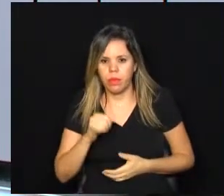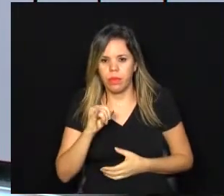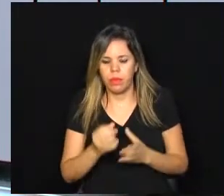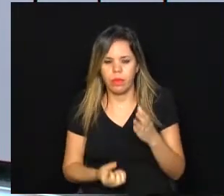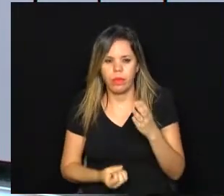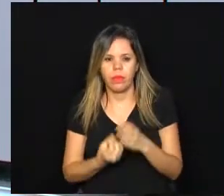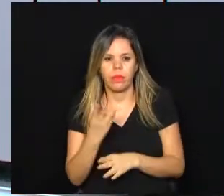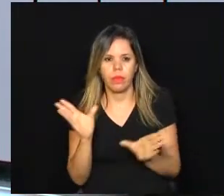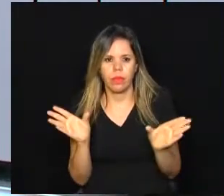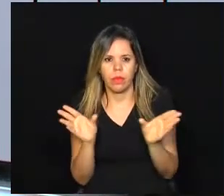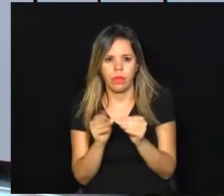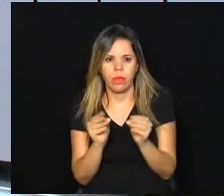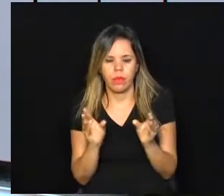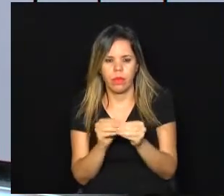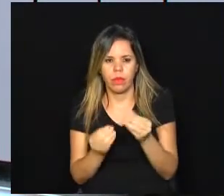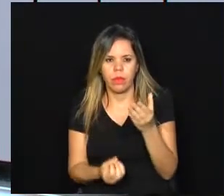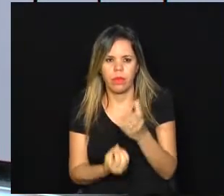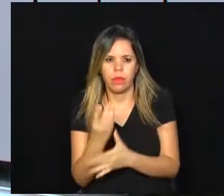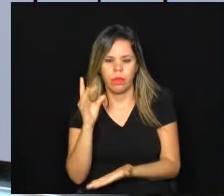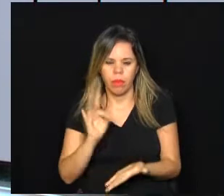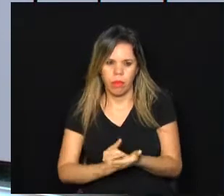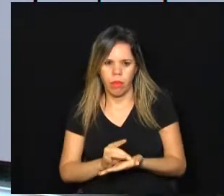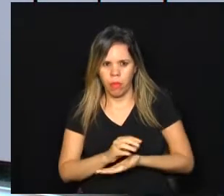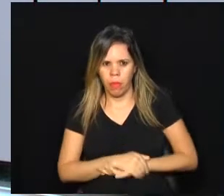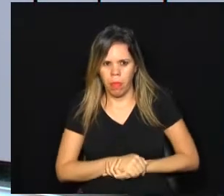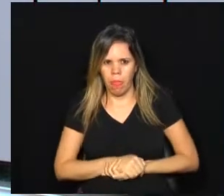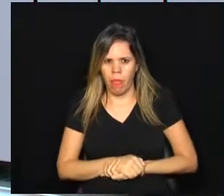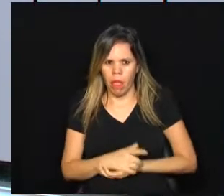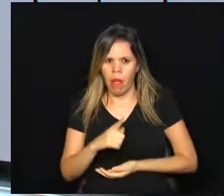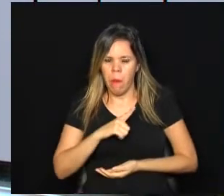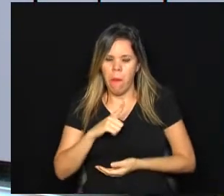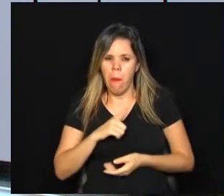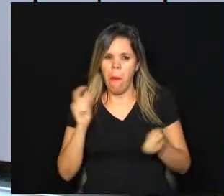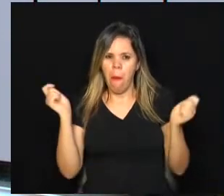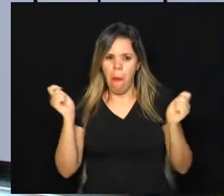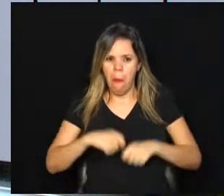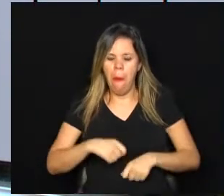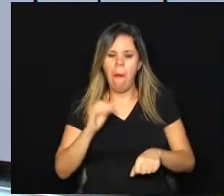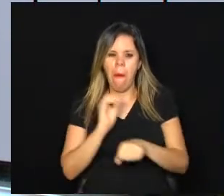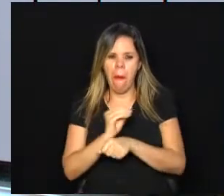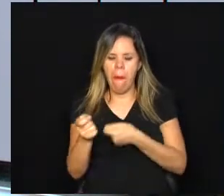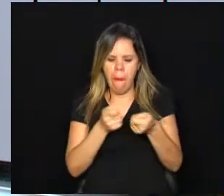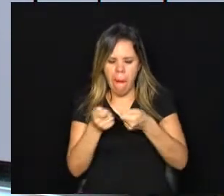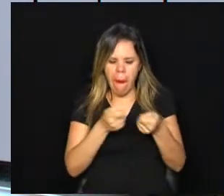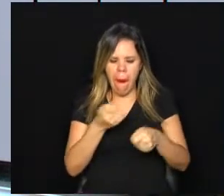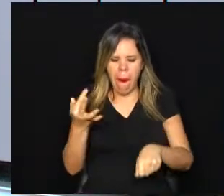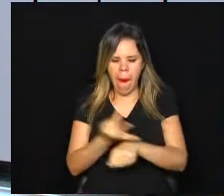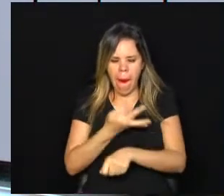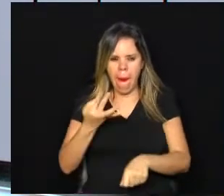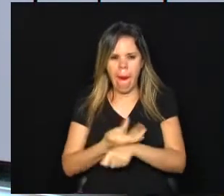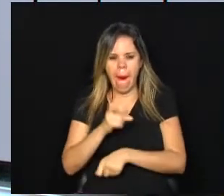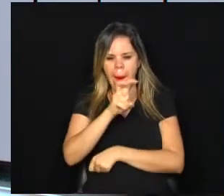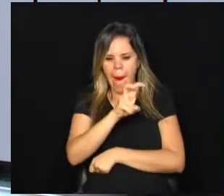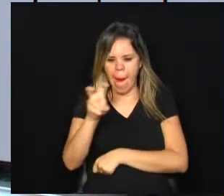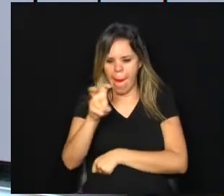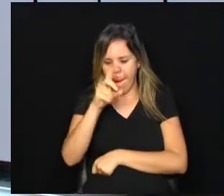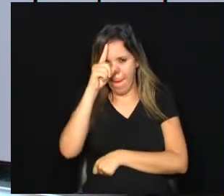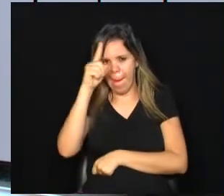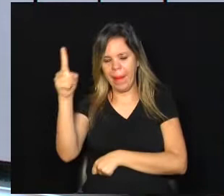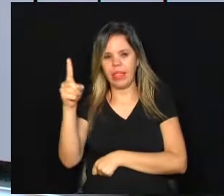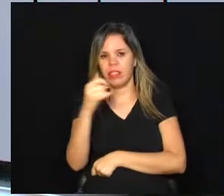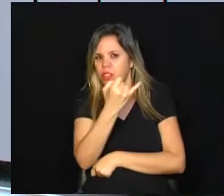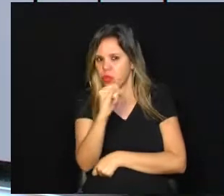estiver finalizada, concretizada, ela teria capacidade de suportar até 55 dias